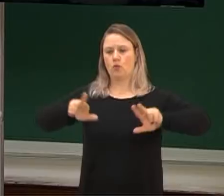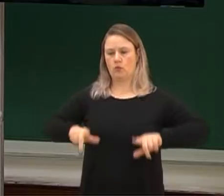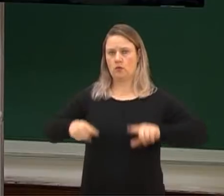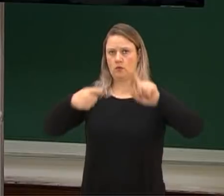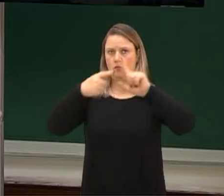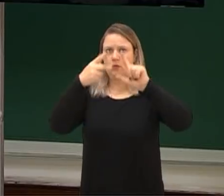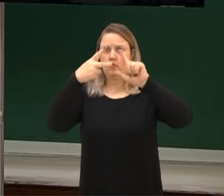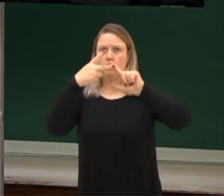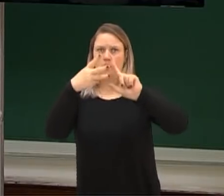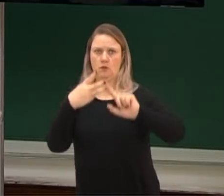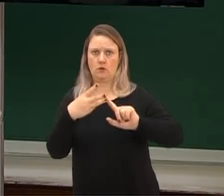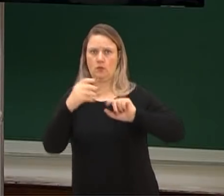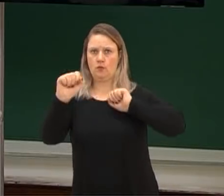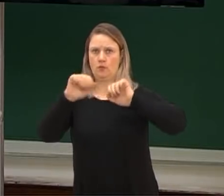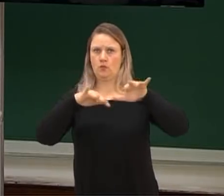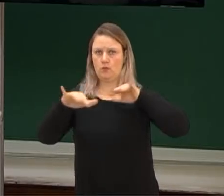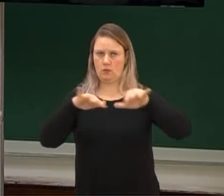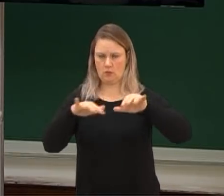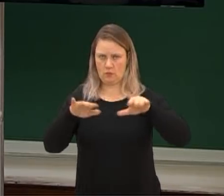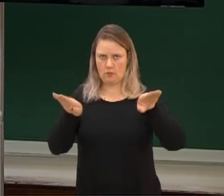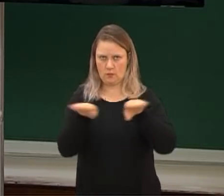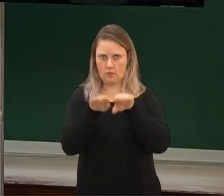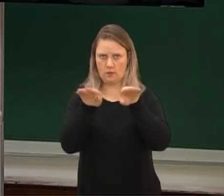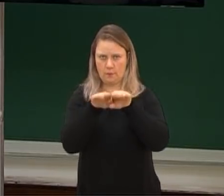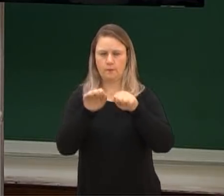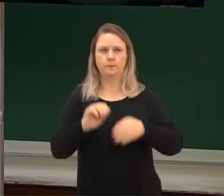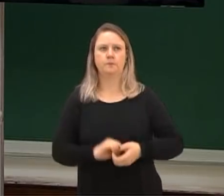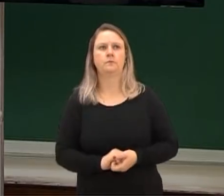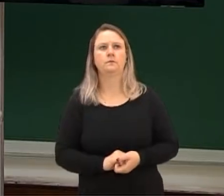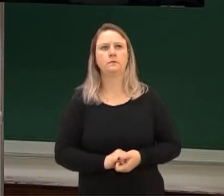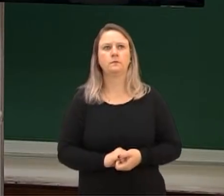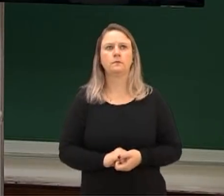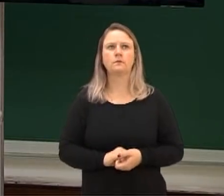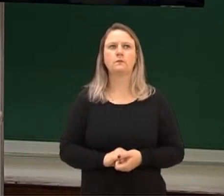dessas três movimentações das placas tectônicas.